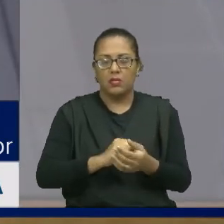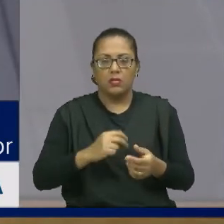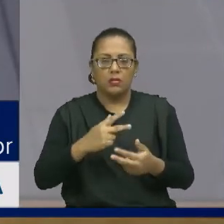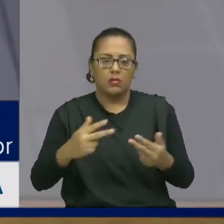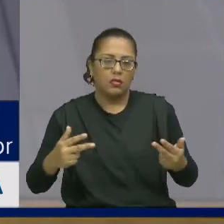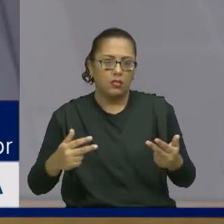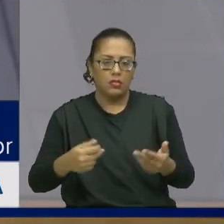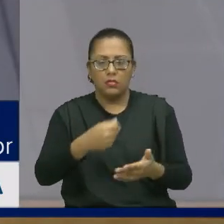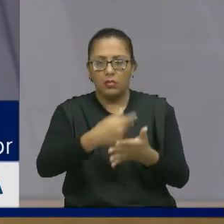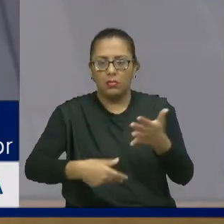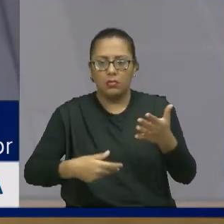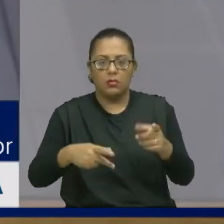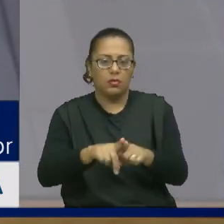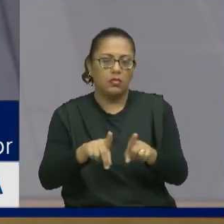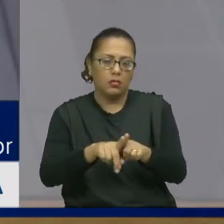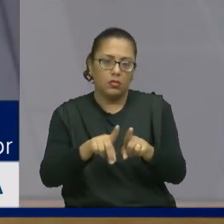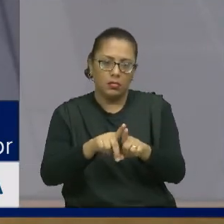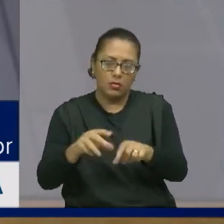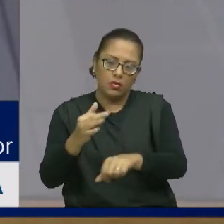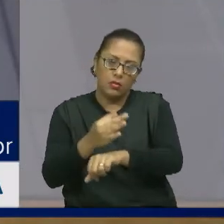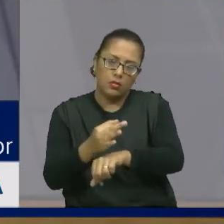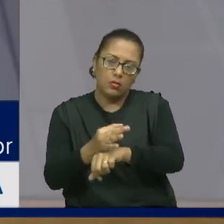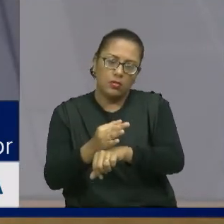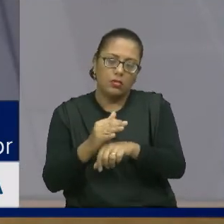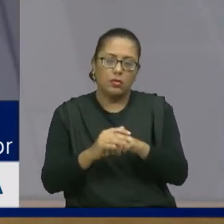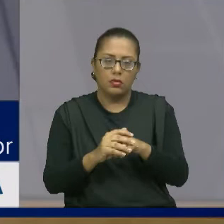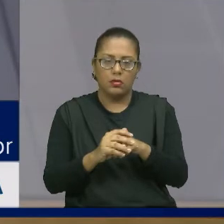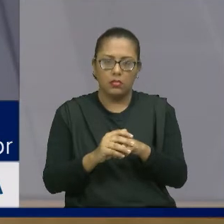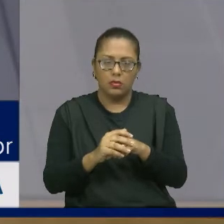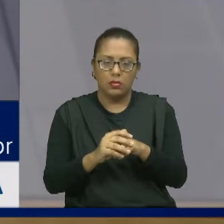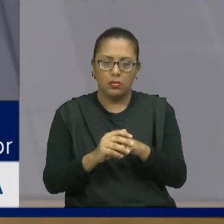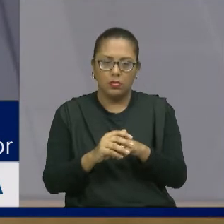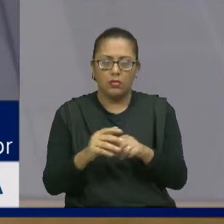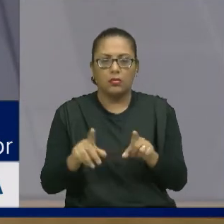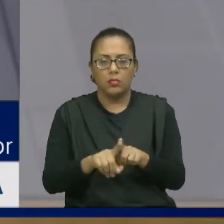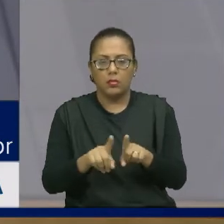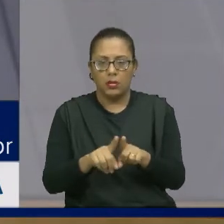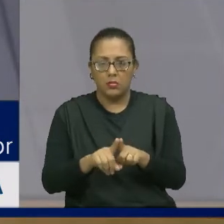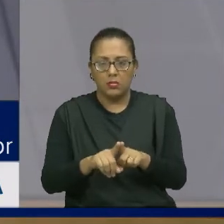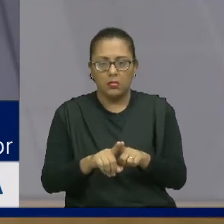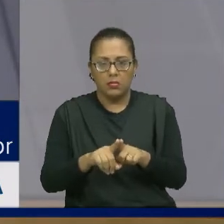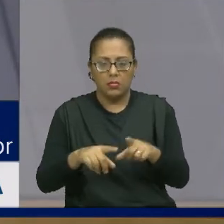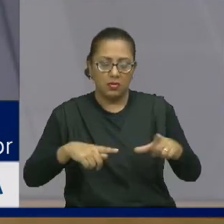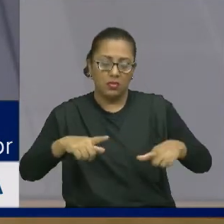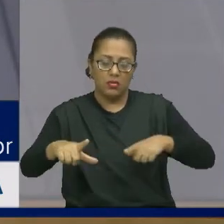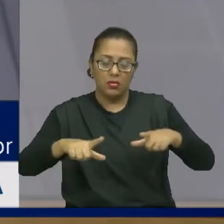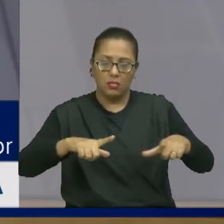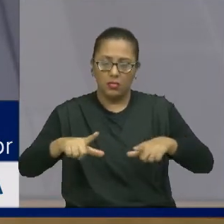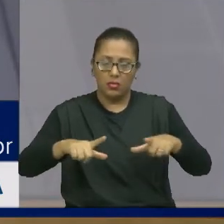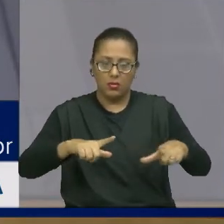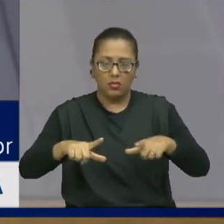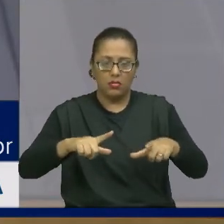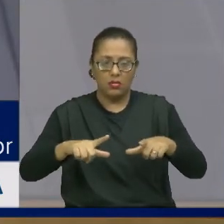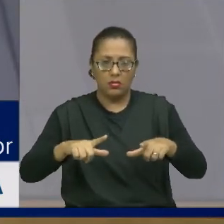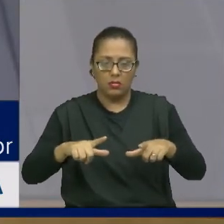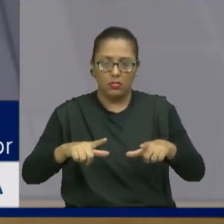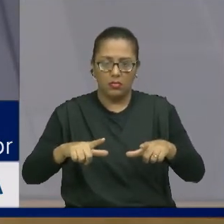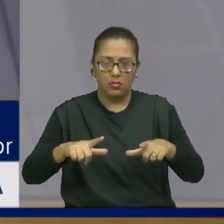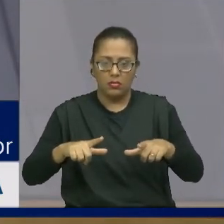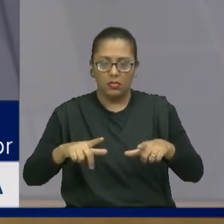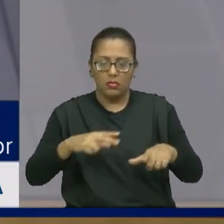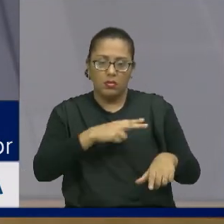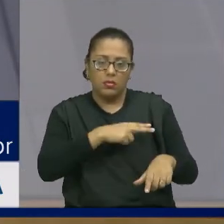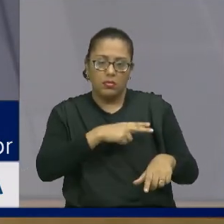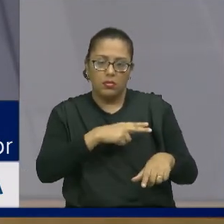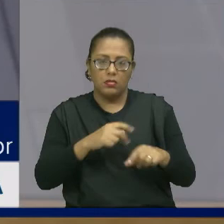e multas de caráter técnico feito por servidores com competência privativa na área.